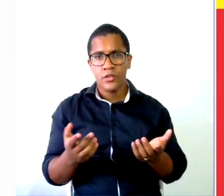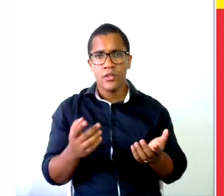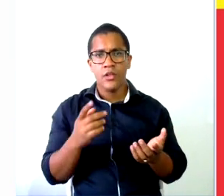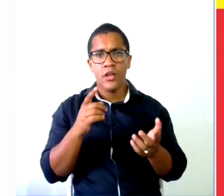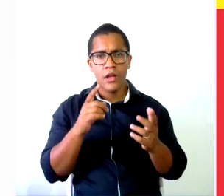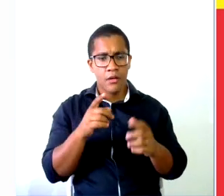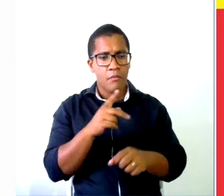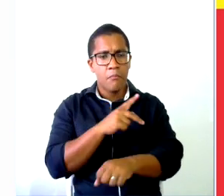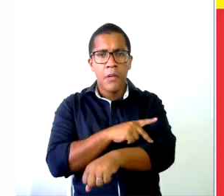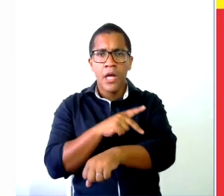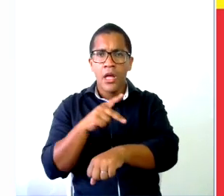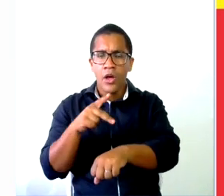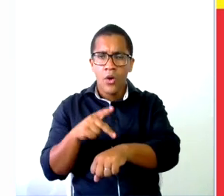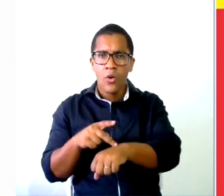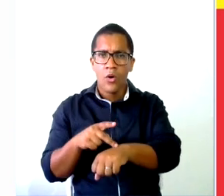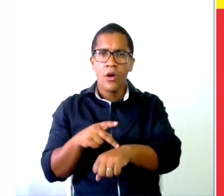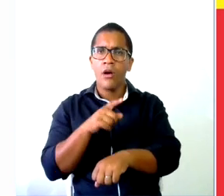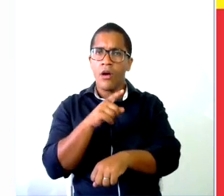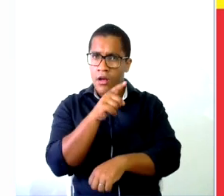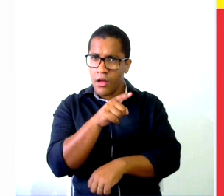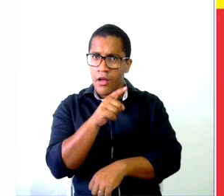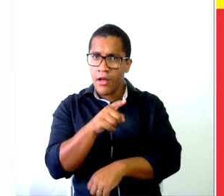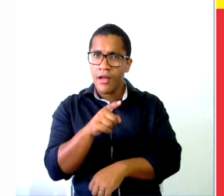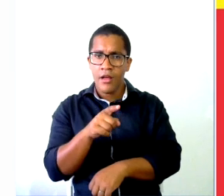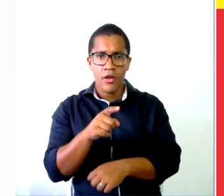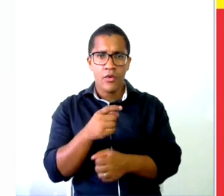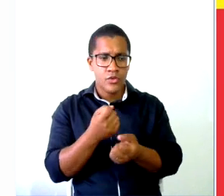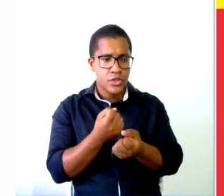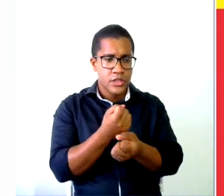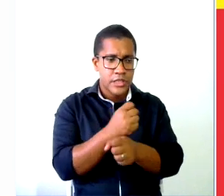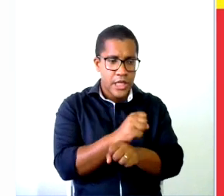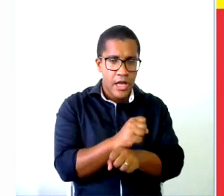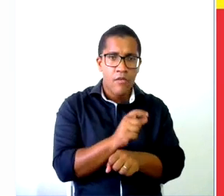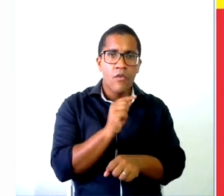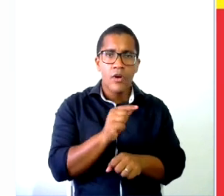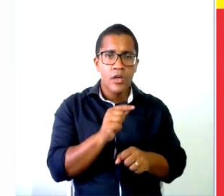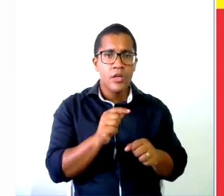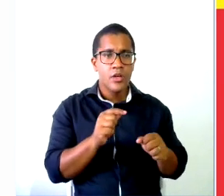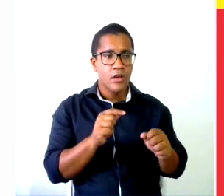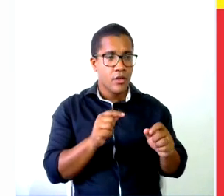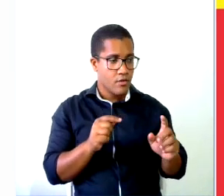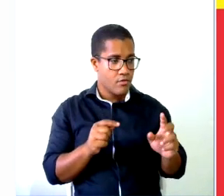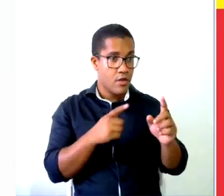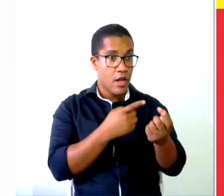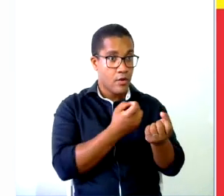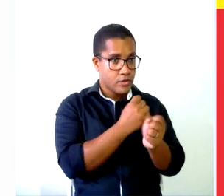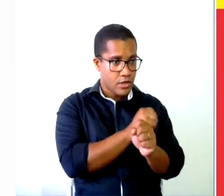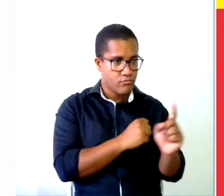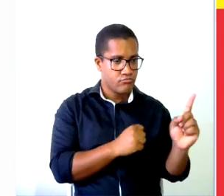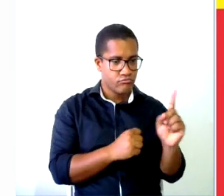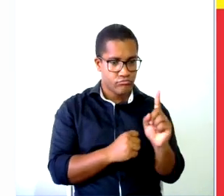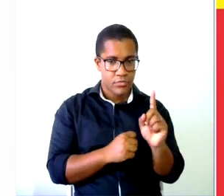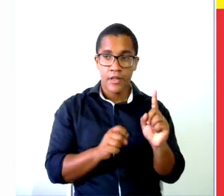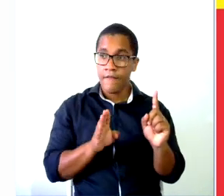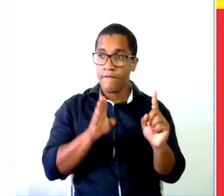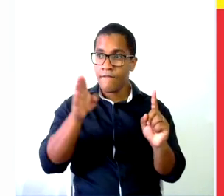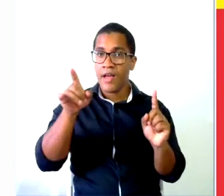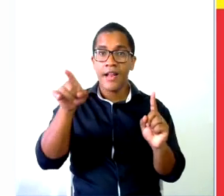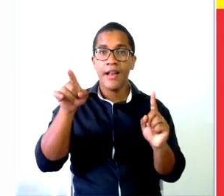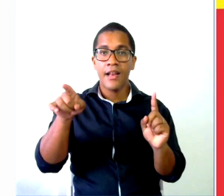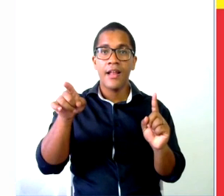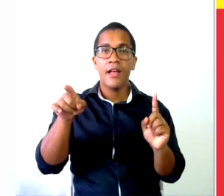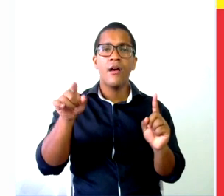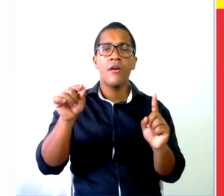era pedagogo. Olha, o escravo acompanhava os filhos do seu senhor, a casa dos